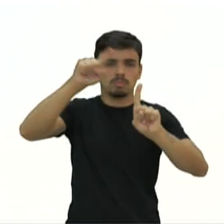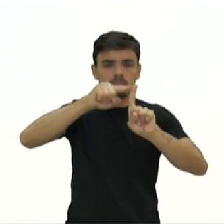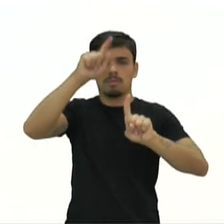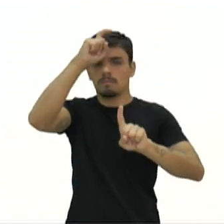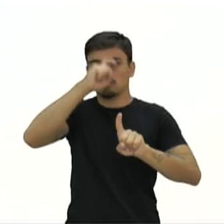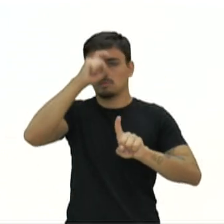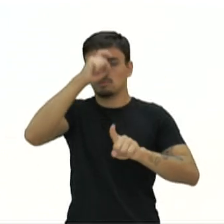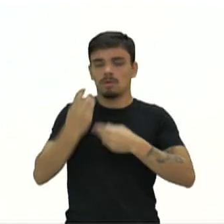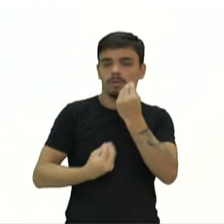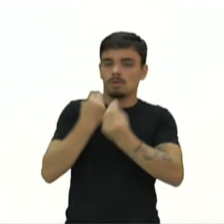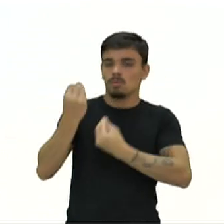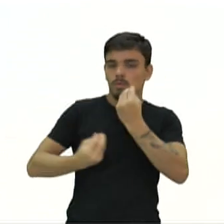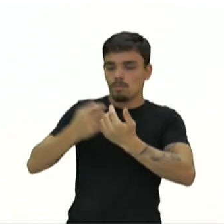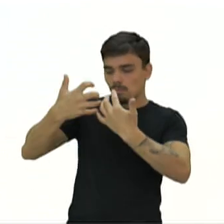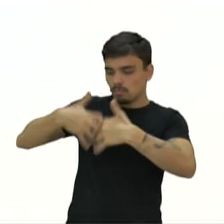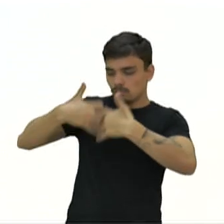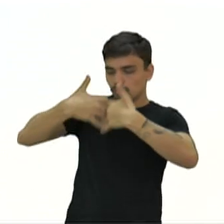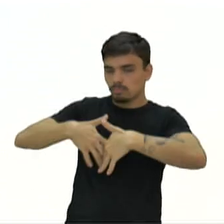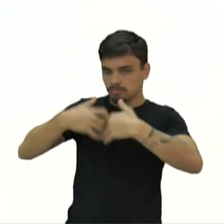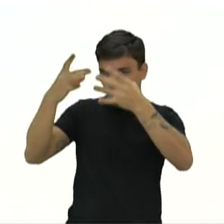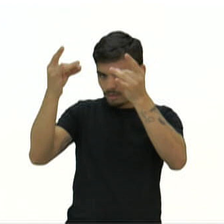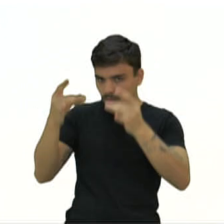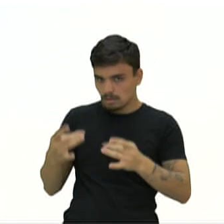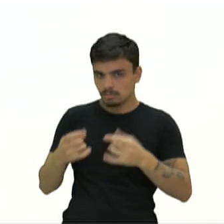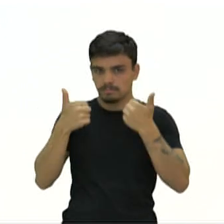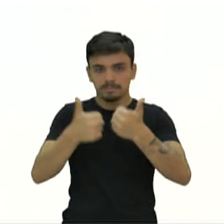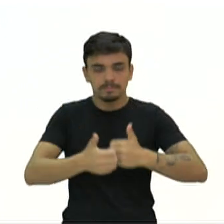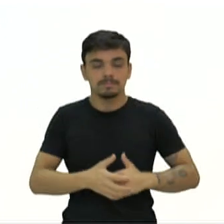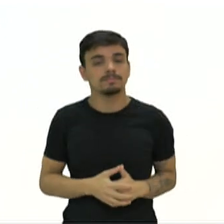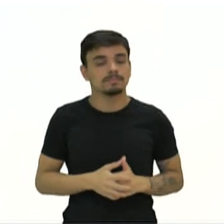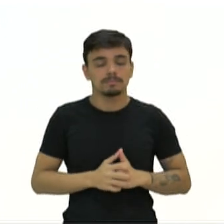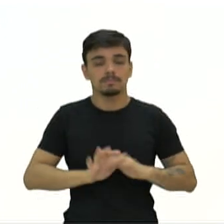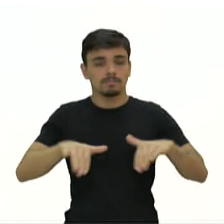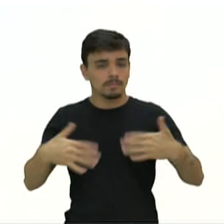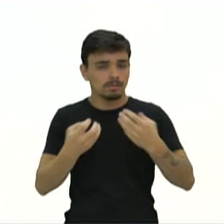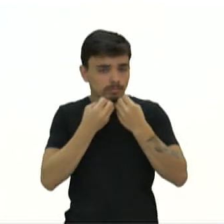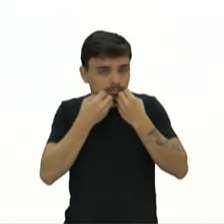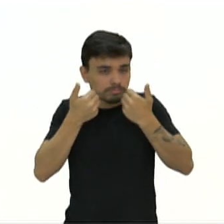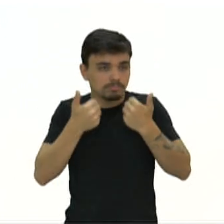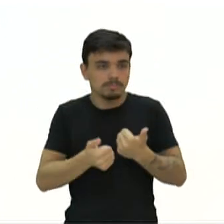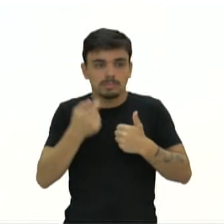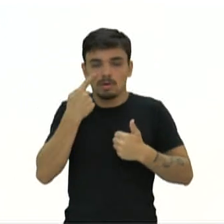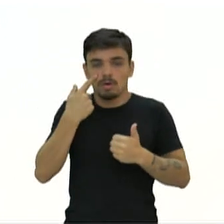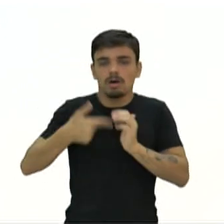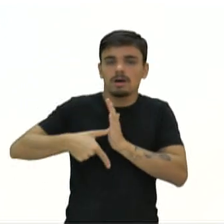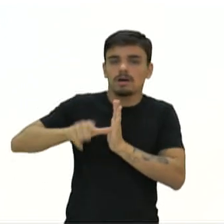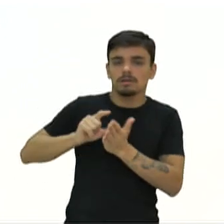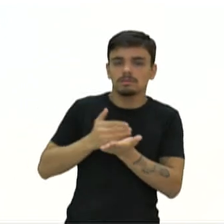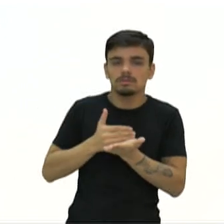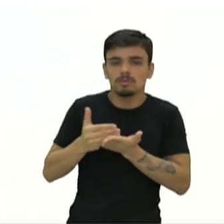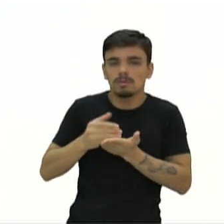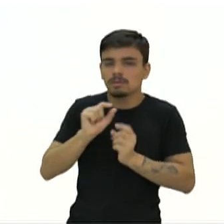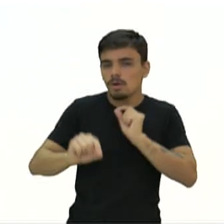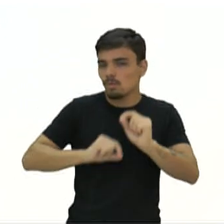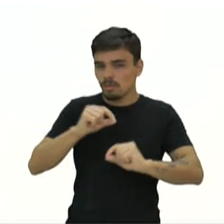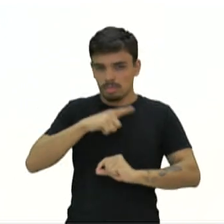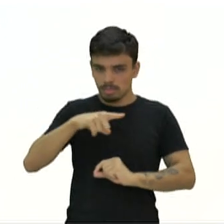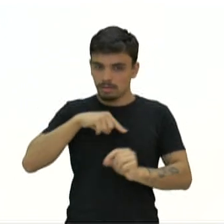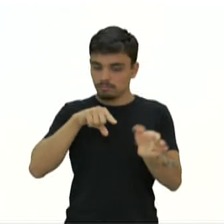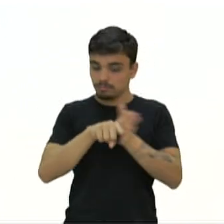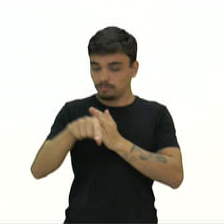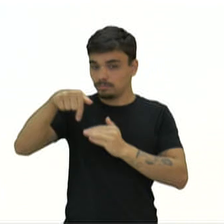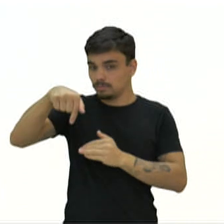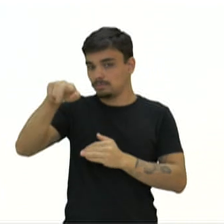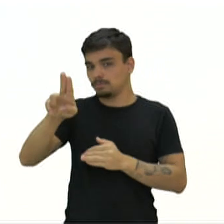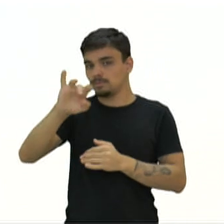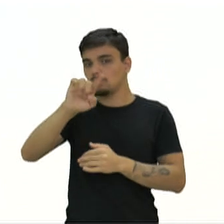funciona, né? Vamos detalhar um pouco como ele funciona também. Muito bem, gente. Antes de tudo, eu começo já com um quiz. Bem tranquilinho, a